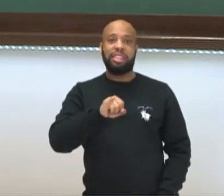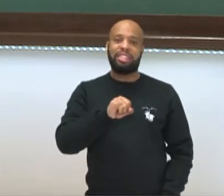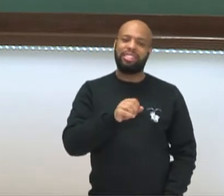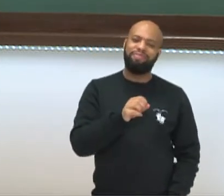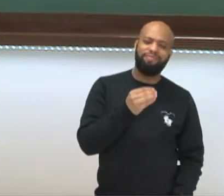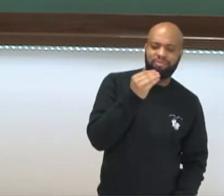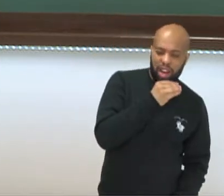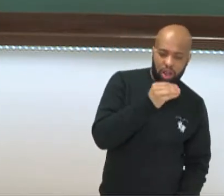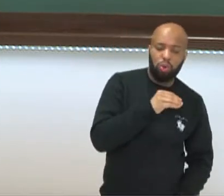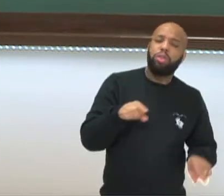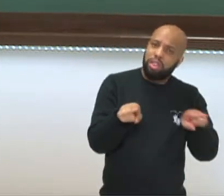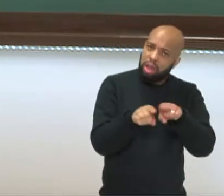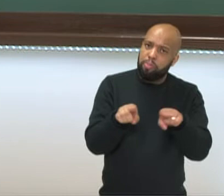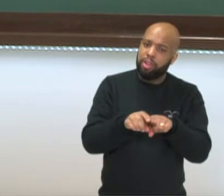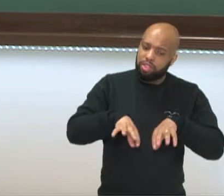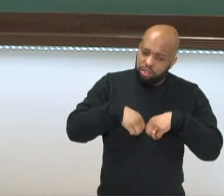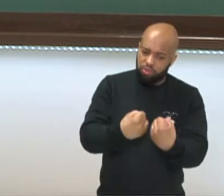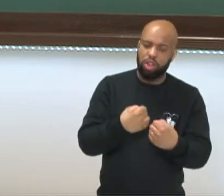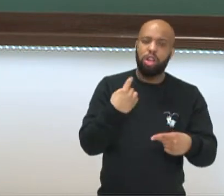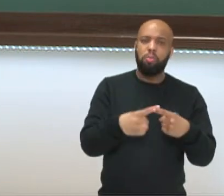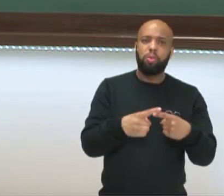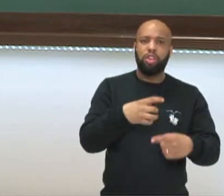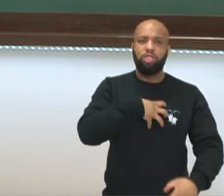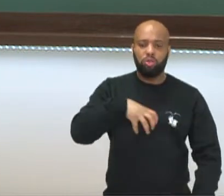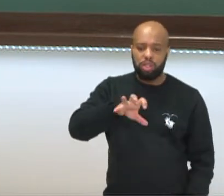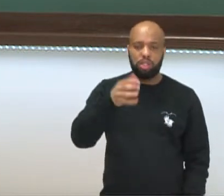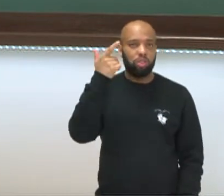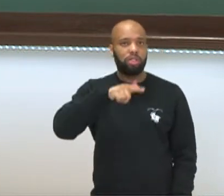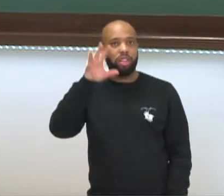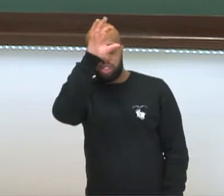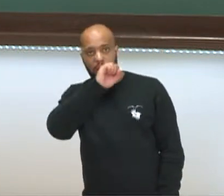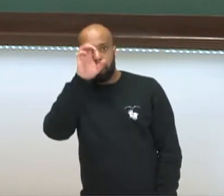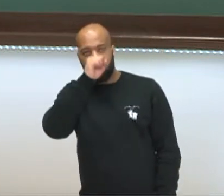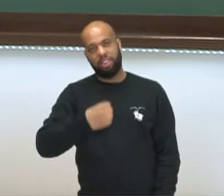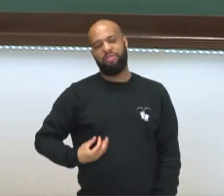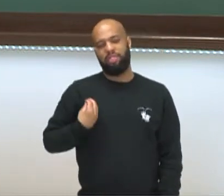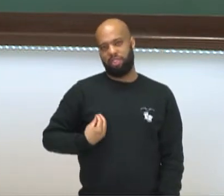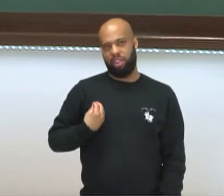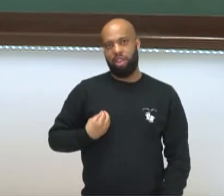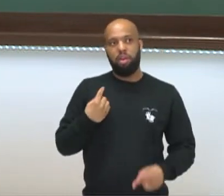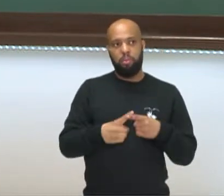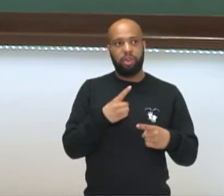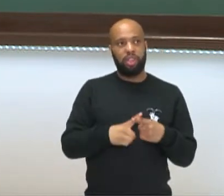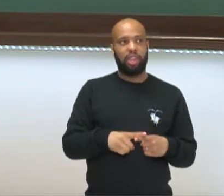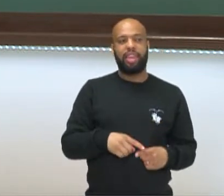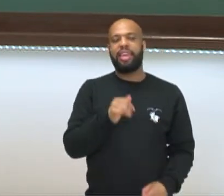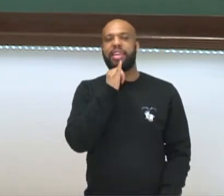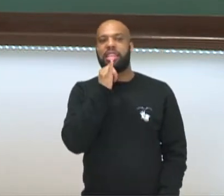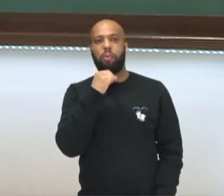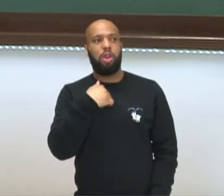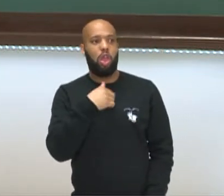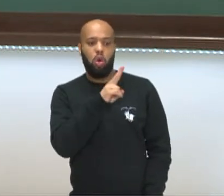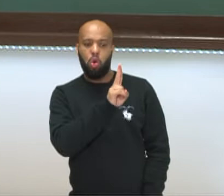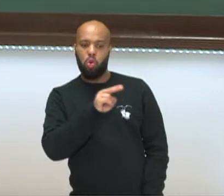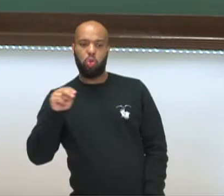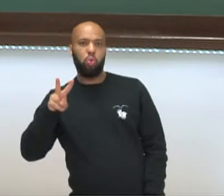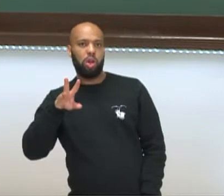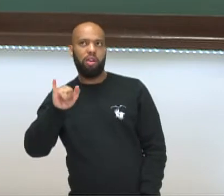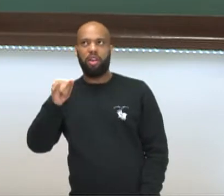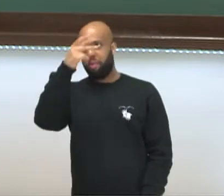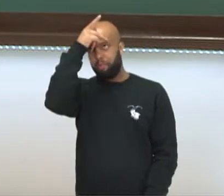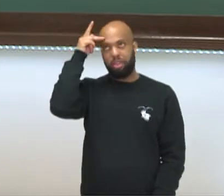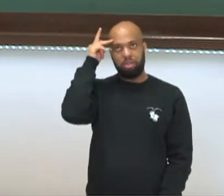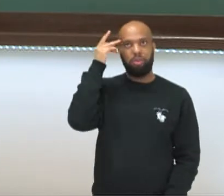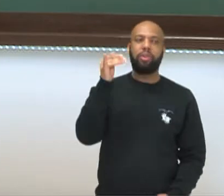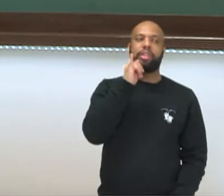tão bom, invista também, para que você consiga aí aprender a se virar. Você não vai ser, eu nunca vou ser a pessoa que vai